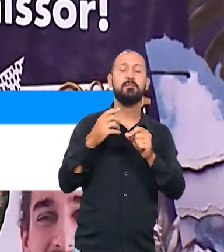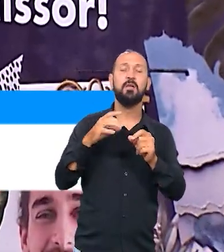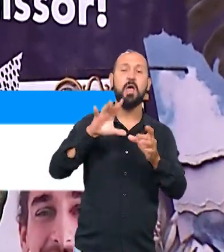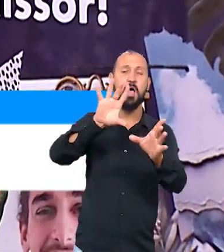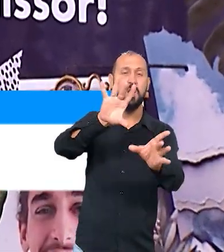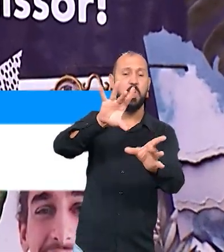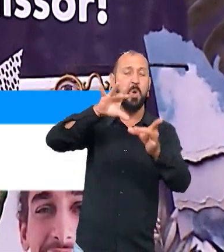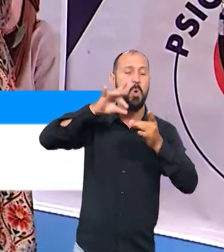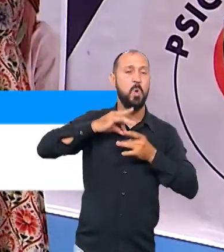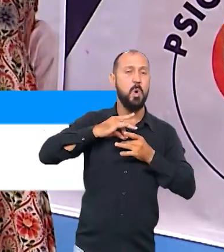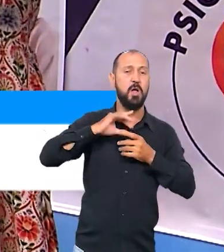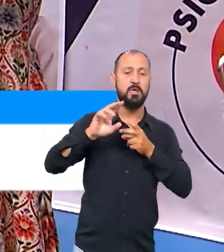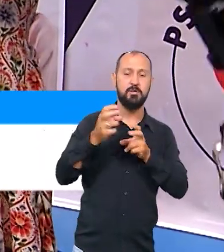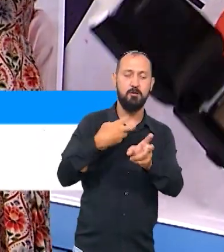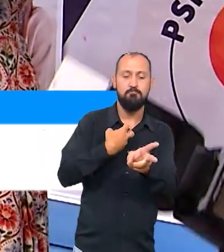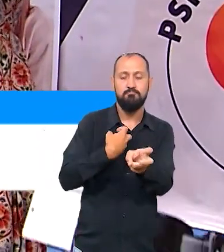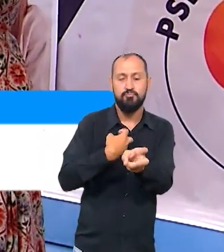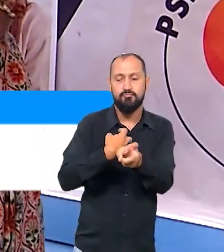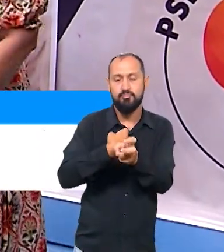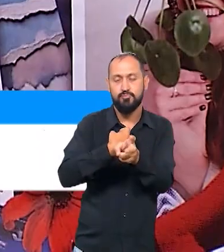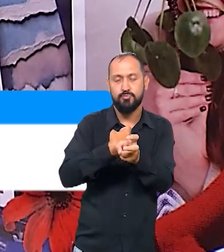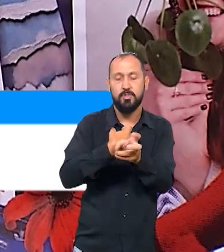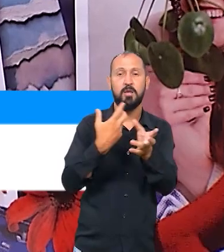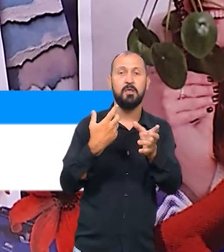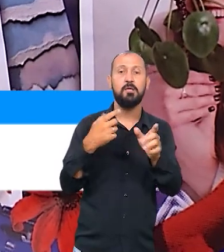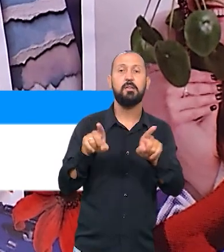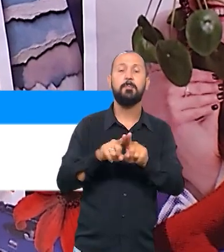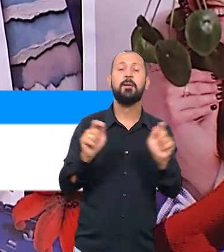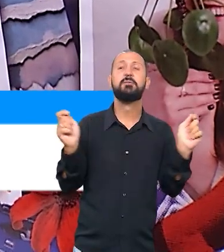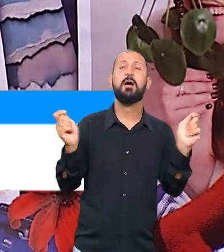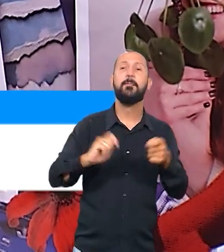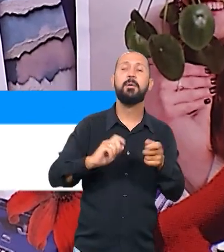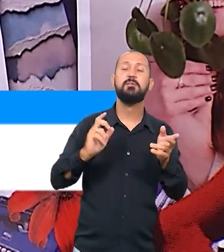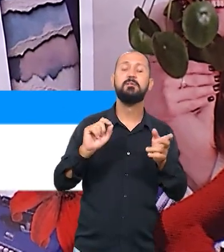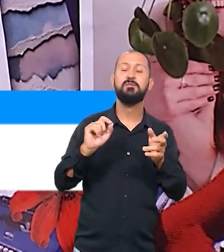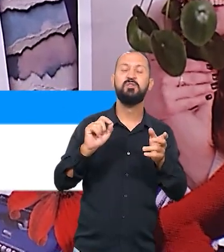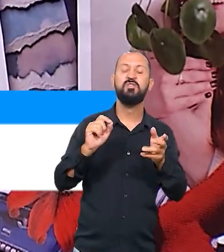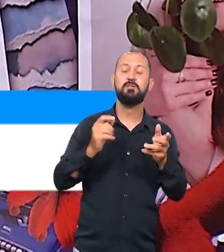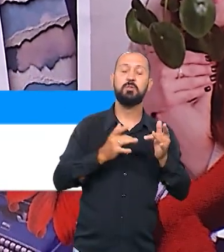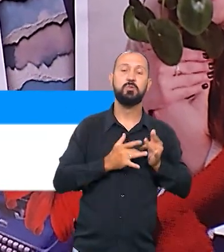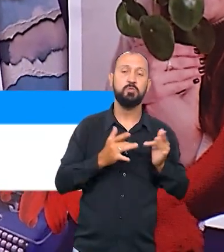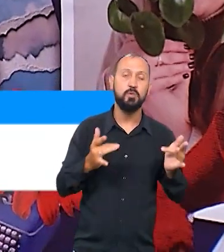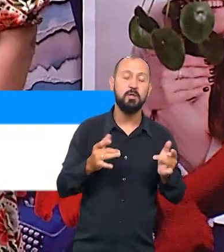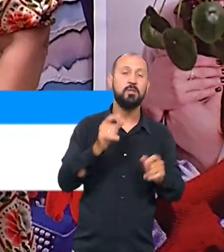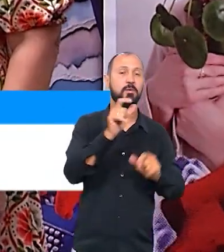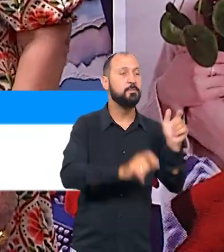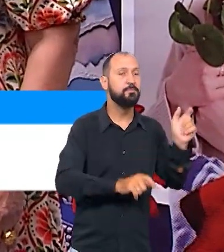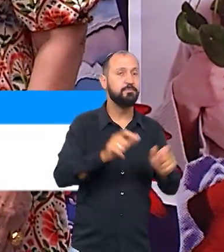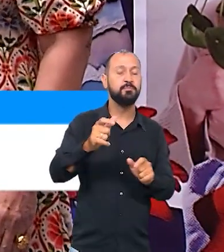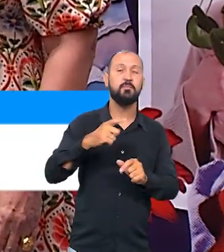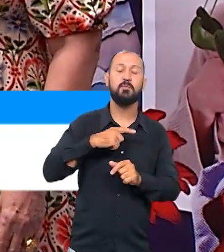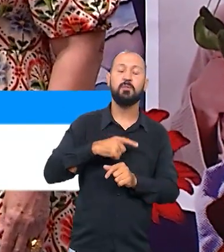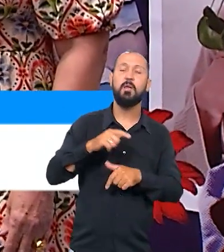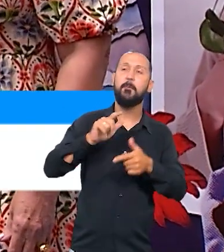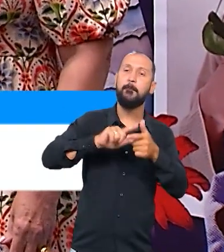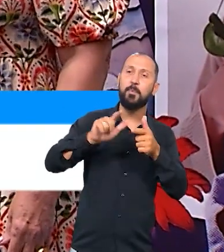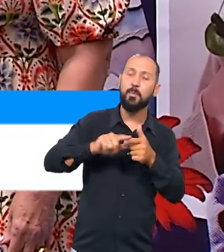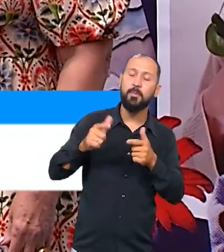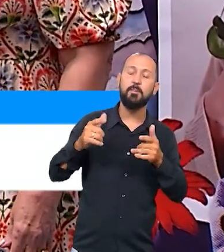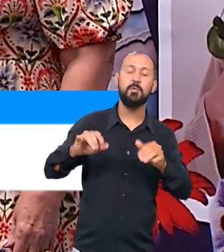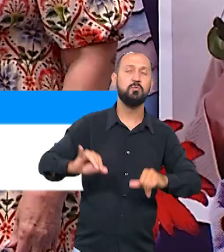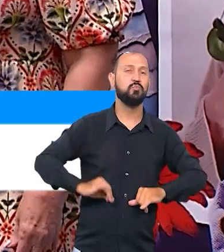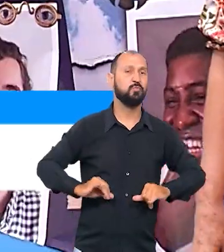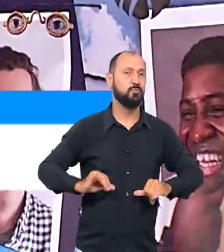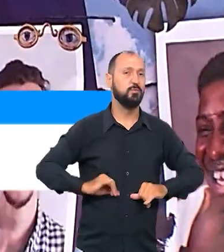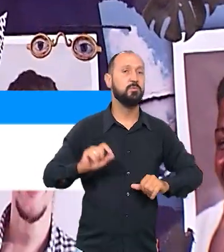mais compreensivo, a ter a empatia, e a capacidade de se solidarizar